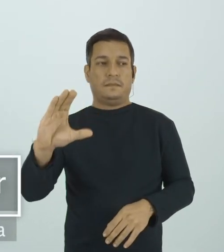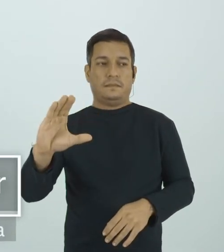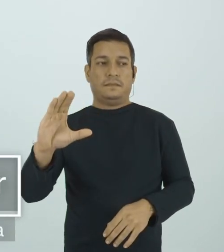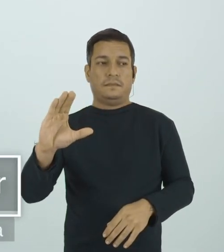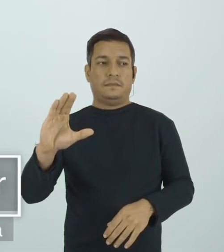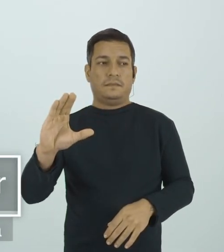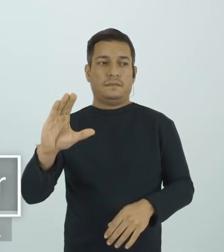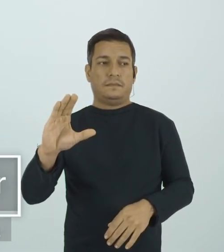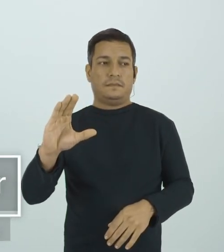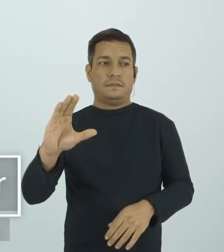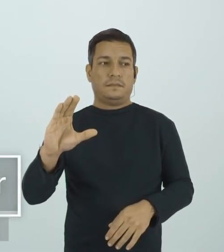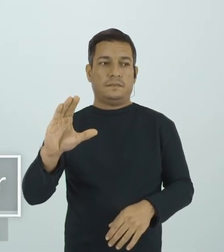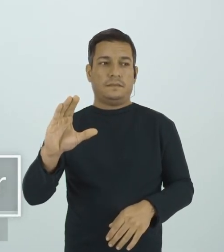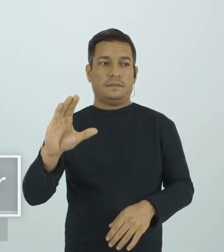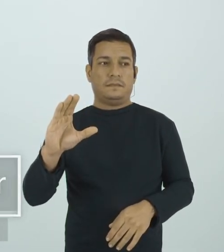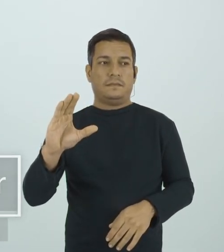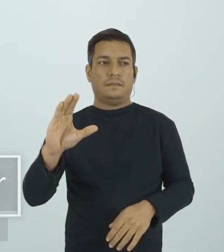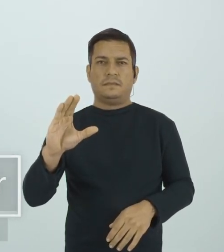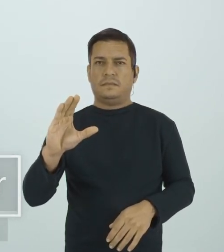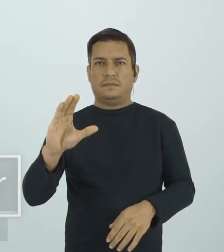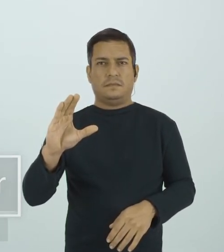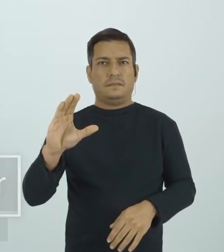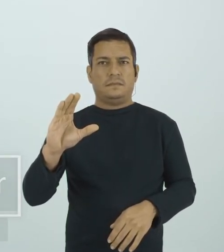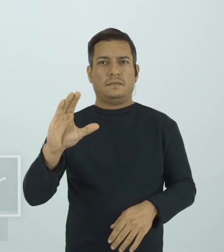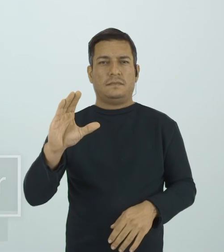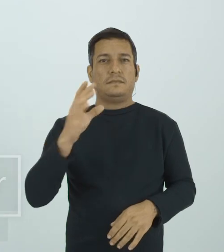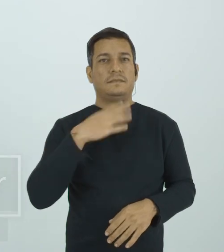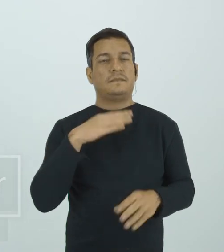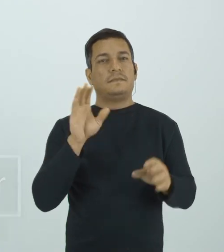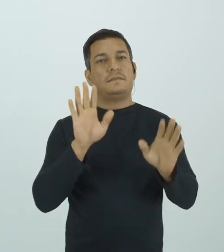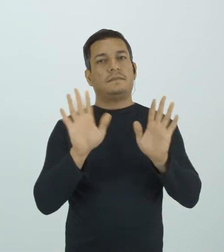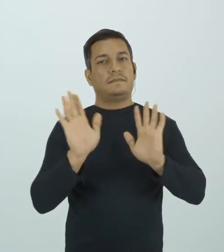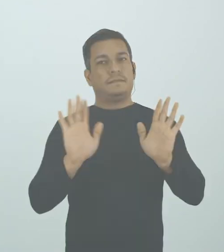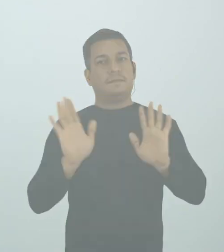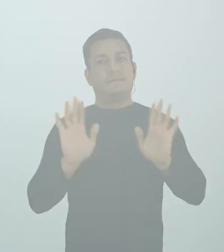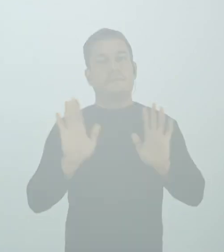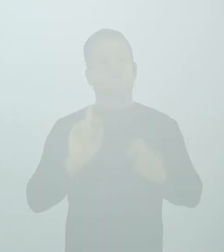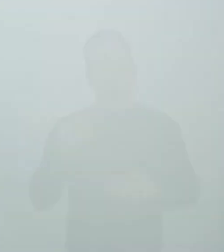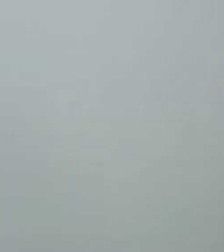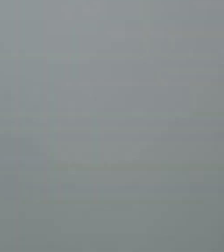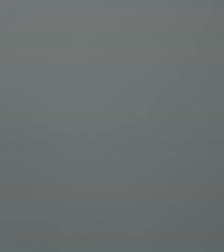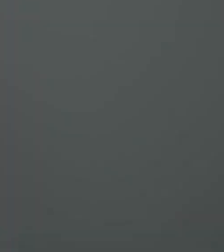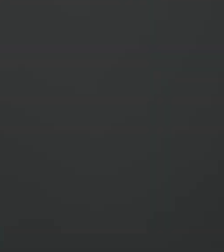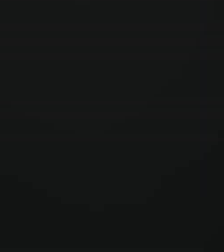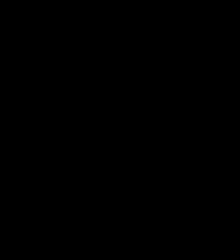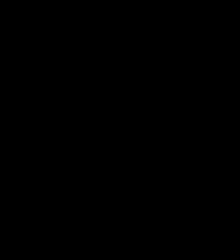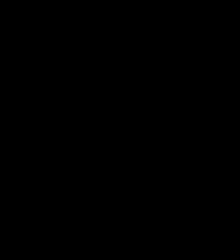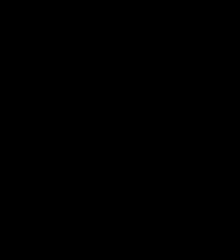informações. Estou aqui me despedindo e até a próxima aula.